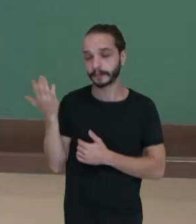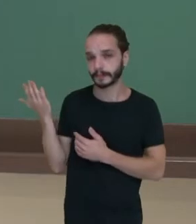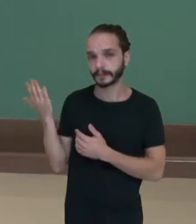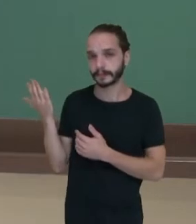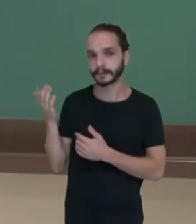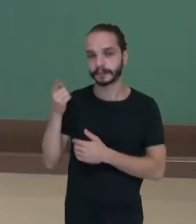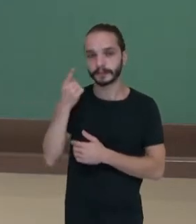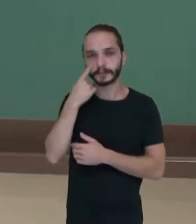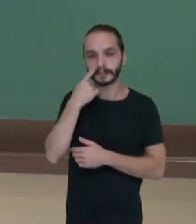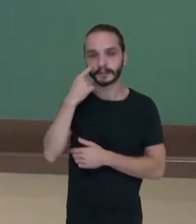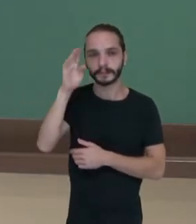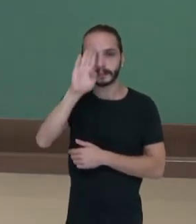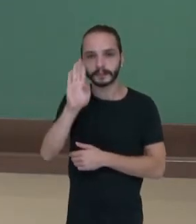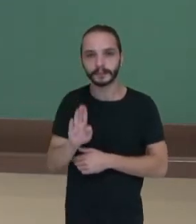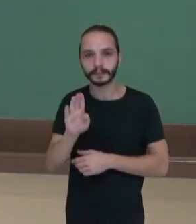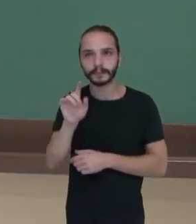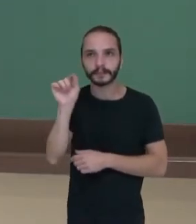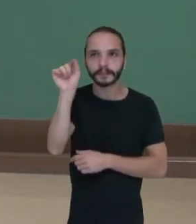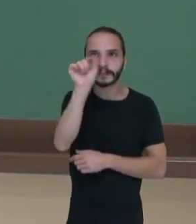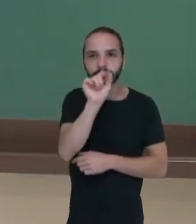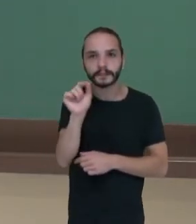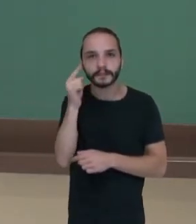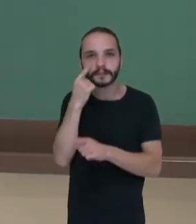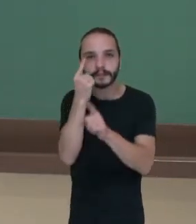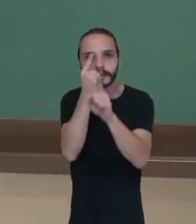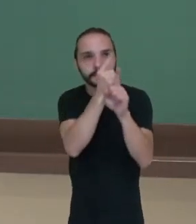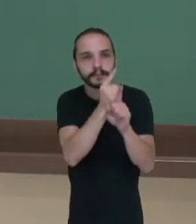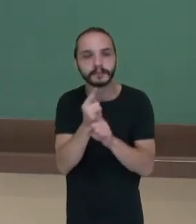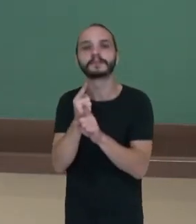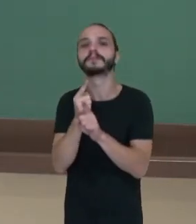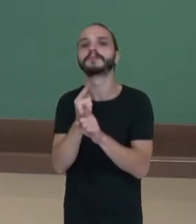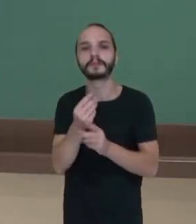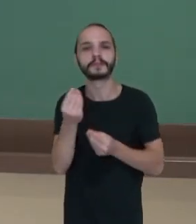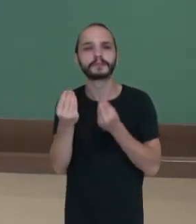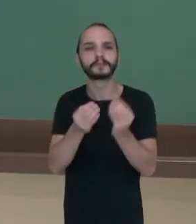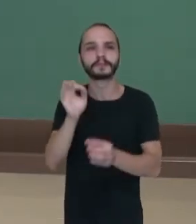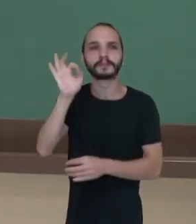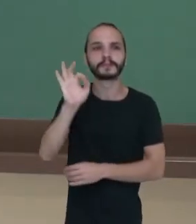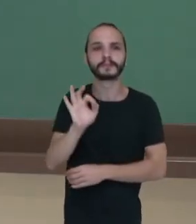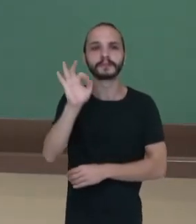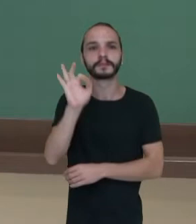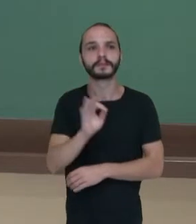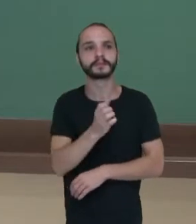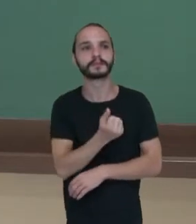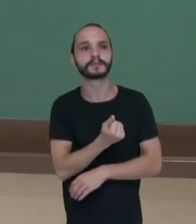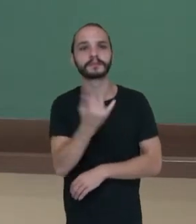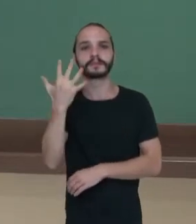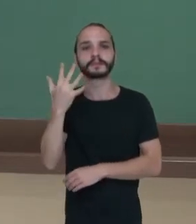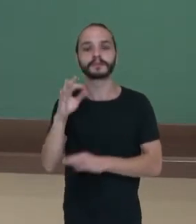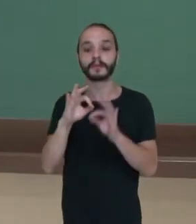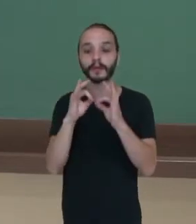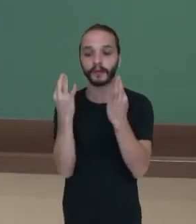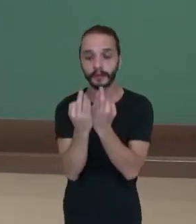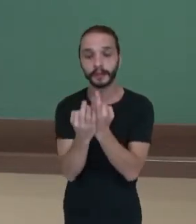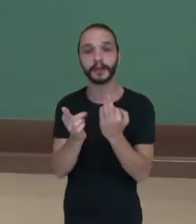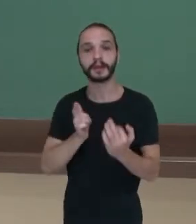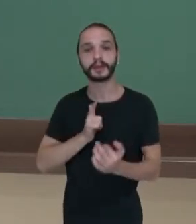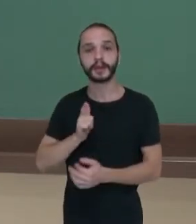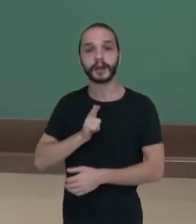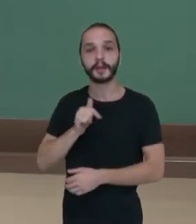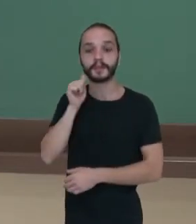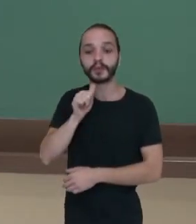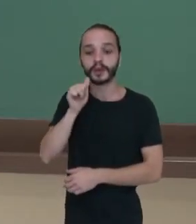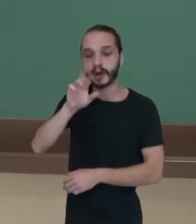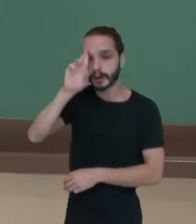mapa, identificar, né, essa questão ali de percentual de famílias que são chefiadas por